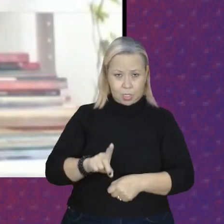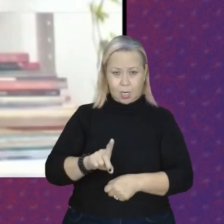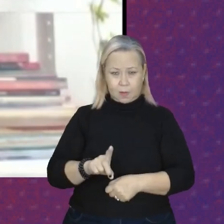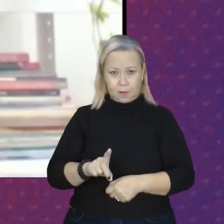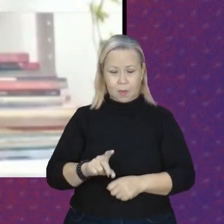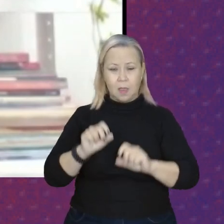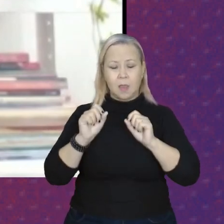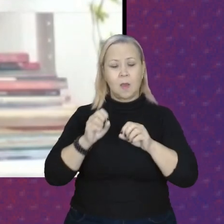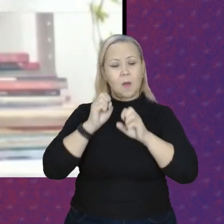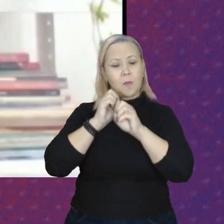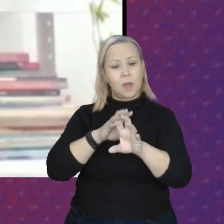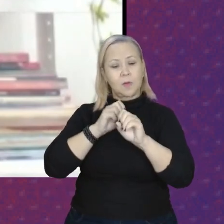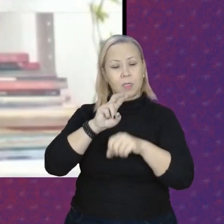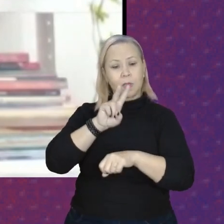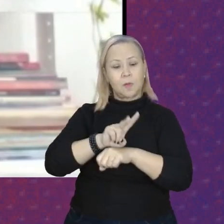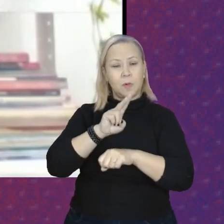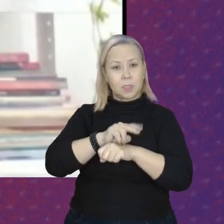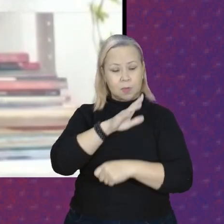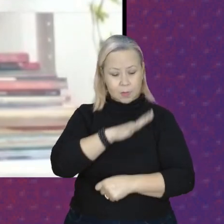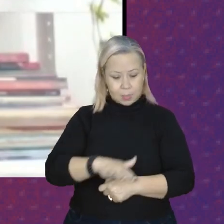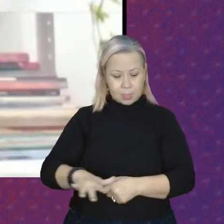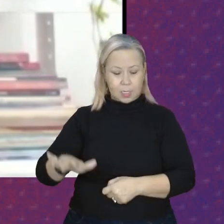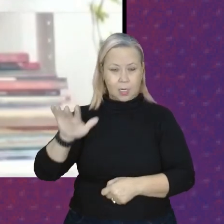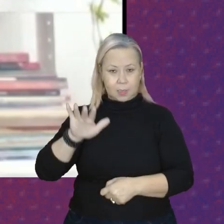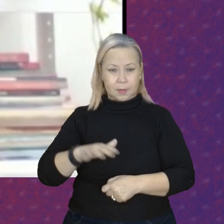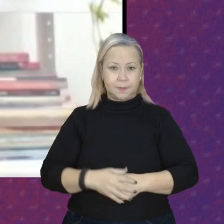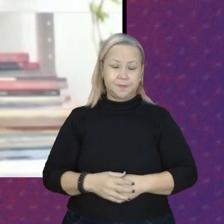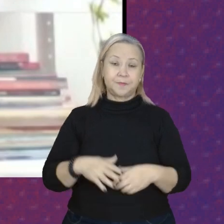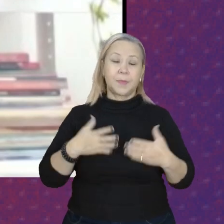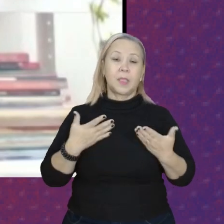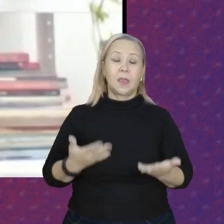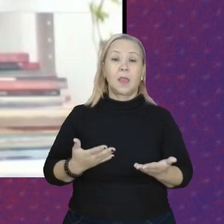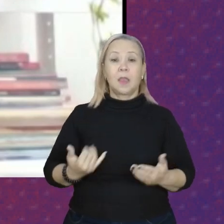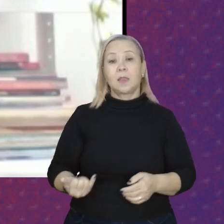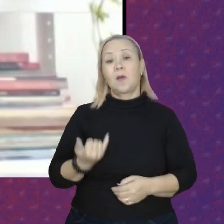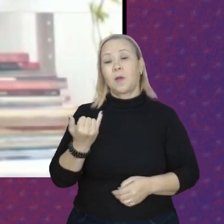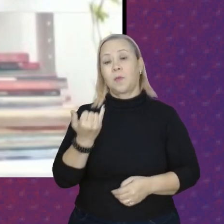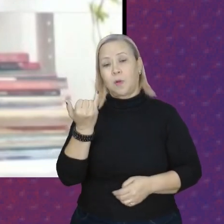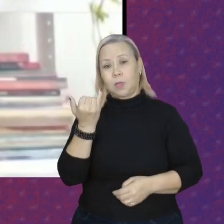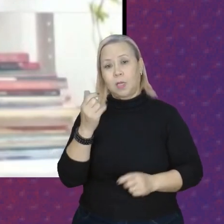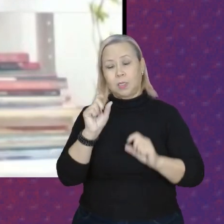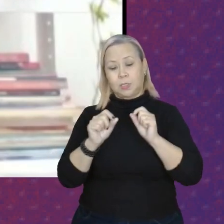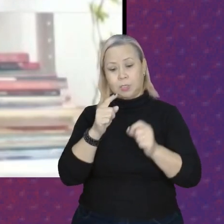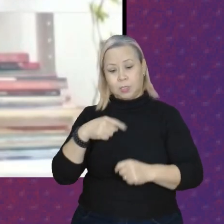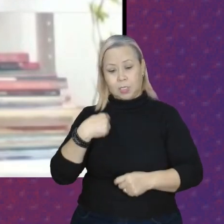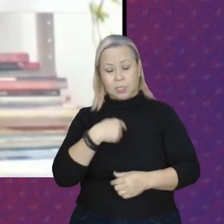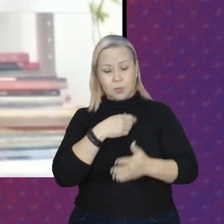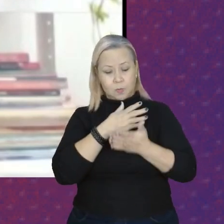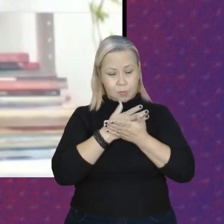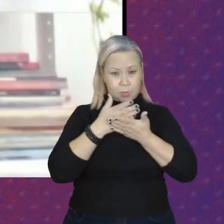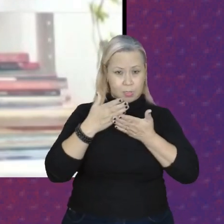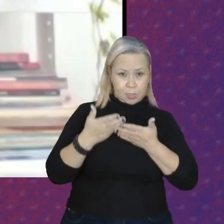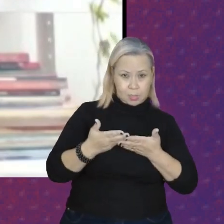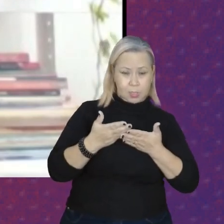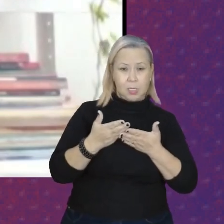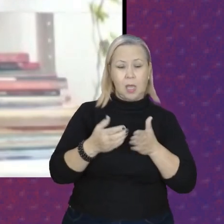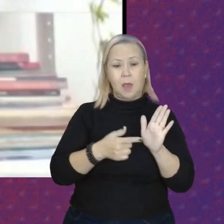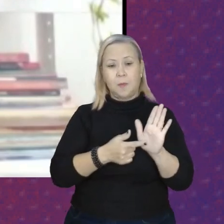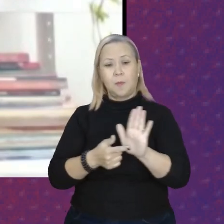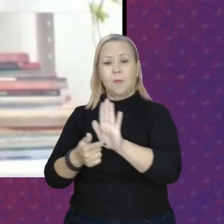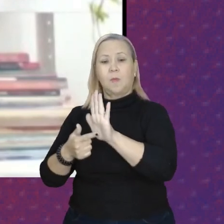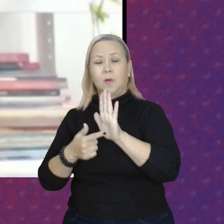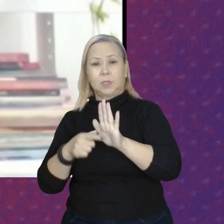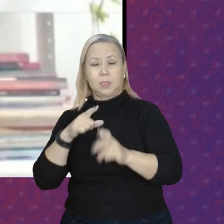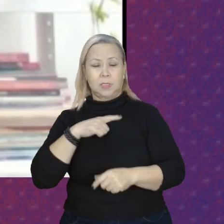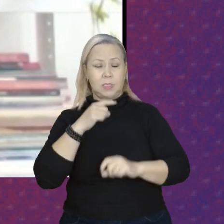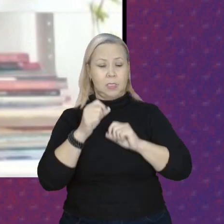à educação e à proteção das crianças? Então, é importante a gente iniciar mostrando que existe